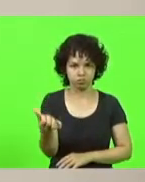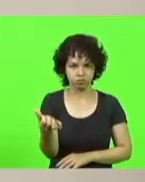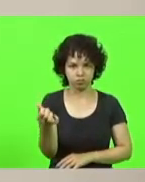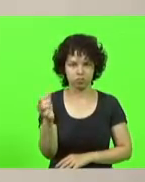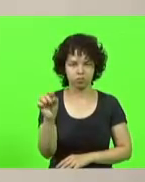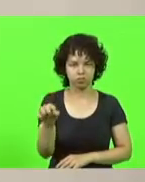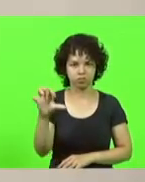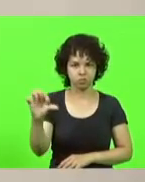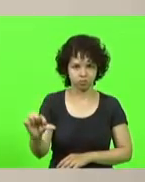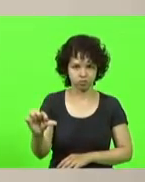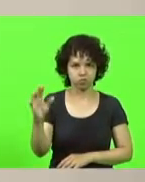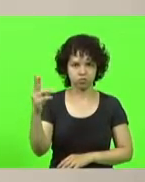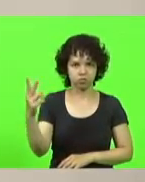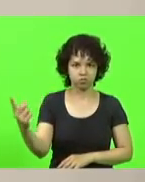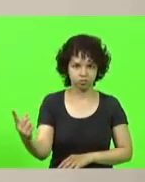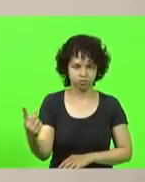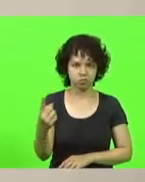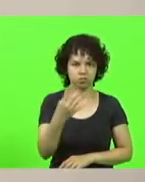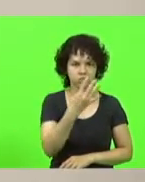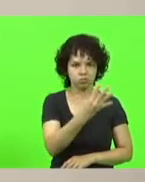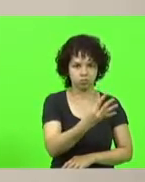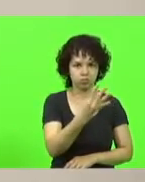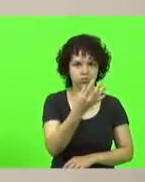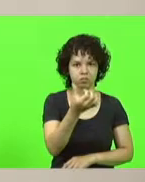466.9/2021, Projeto de Lei